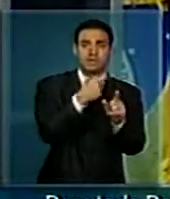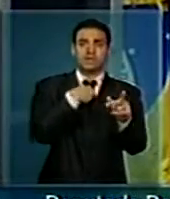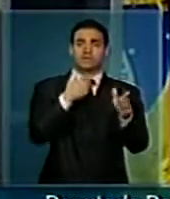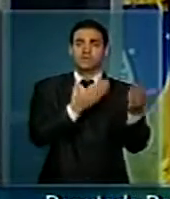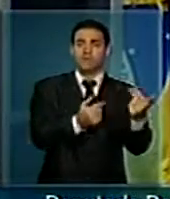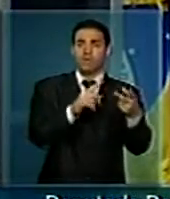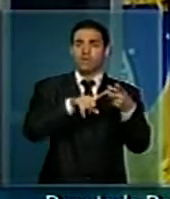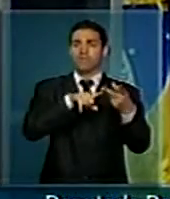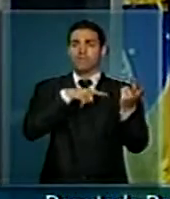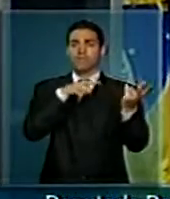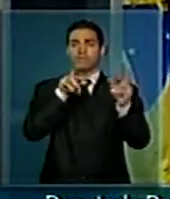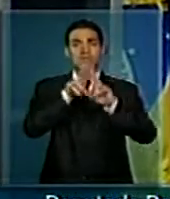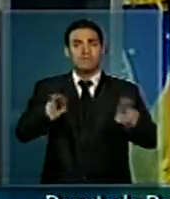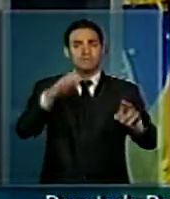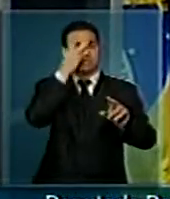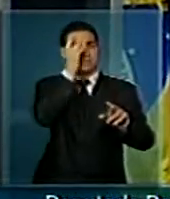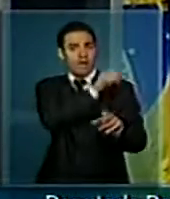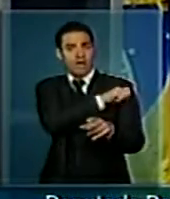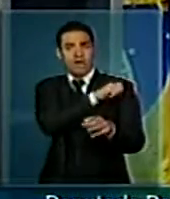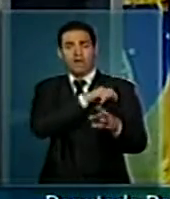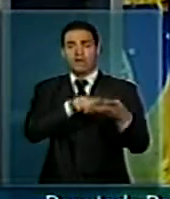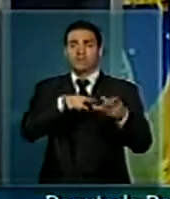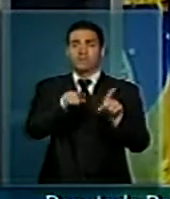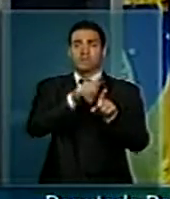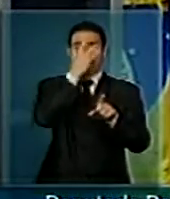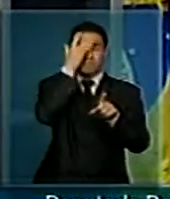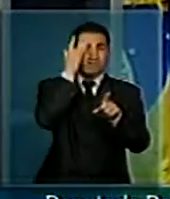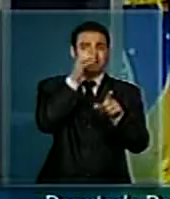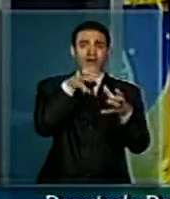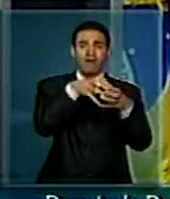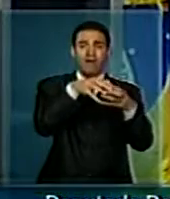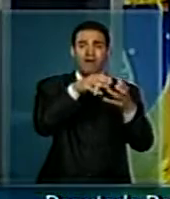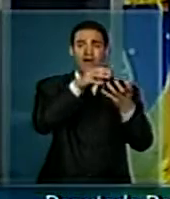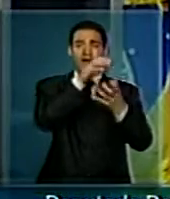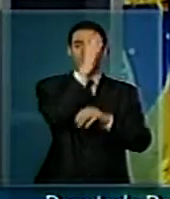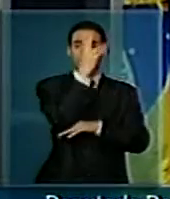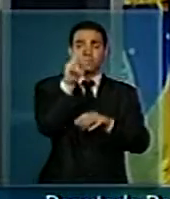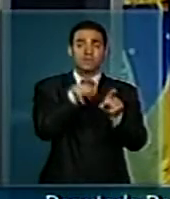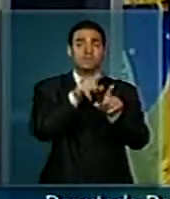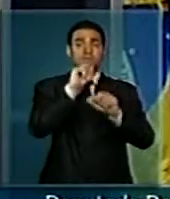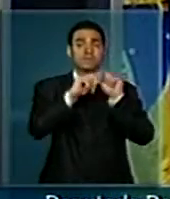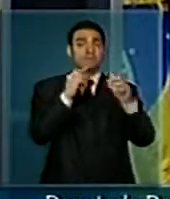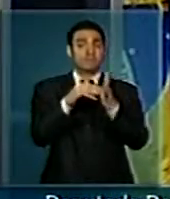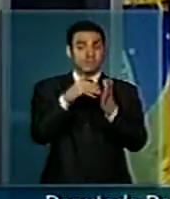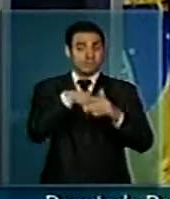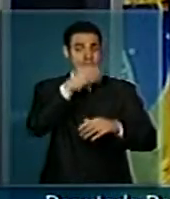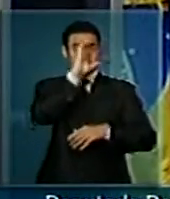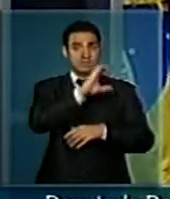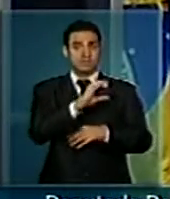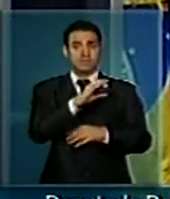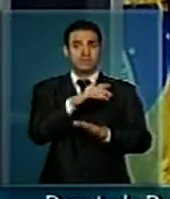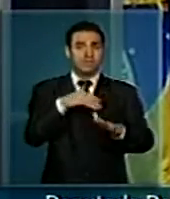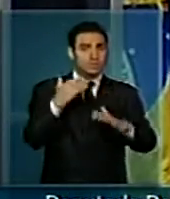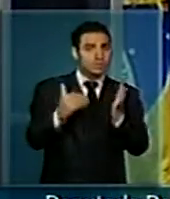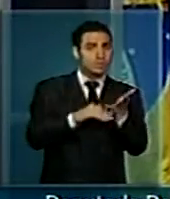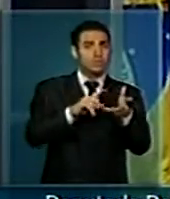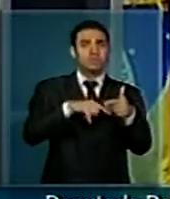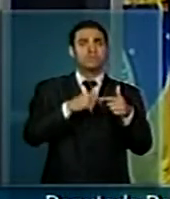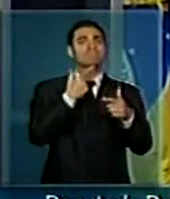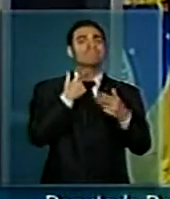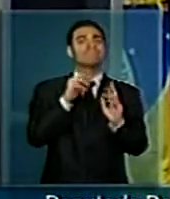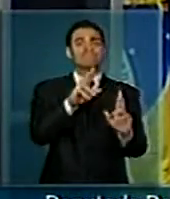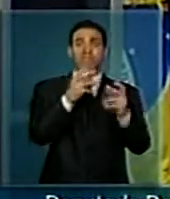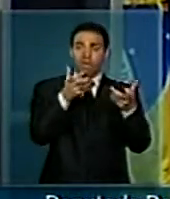dos universitários, dos ambientalistas, da comunidade científica, enfim, corrija os equívocos que nós